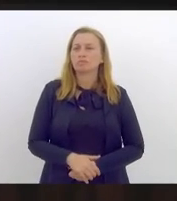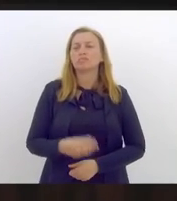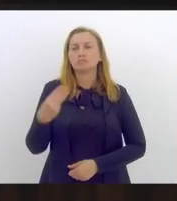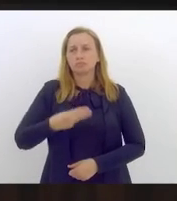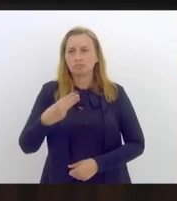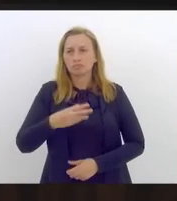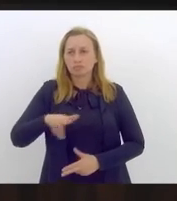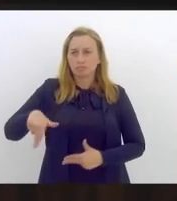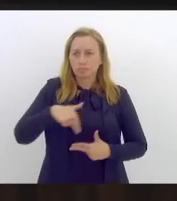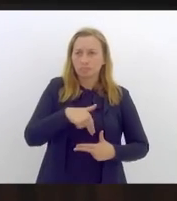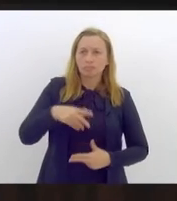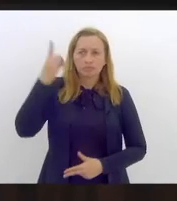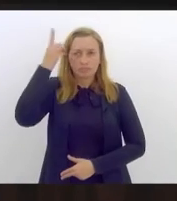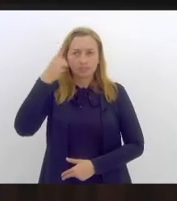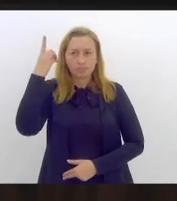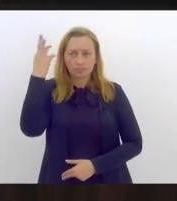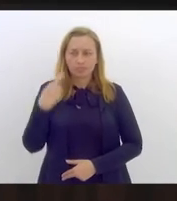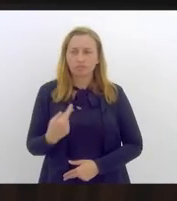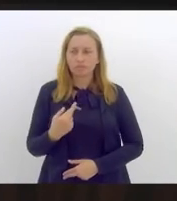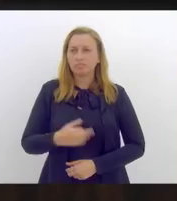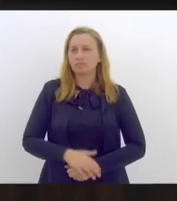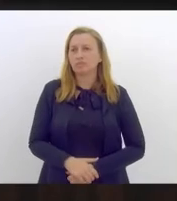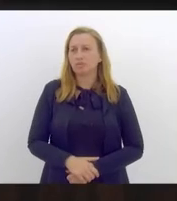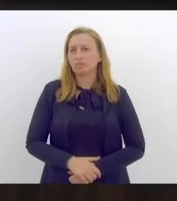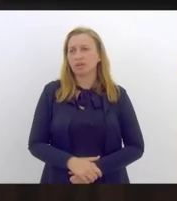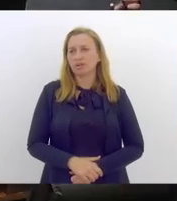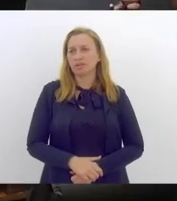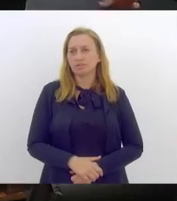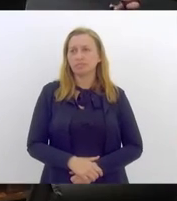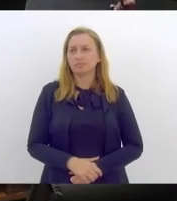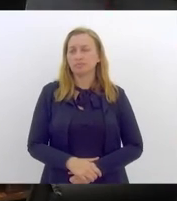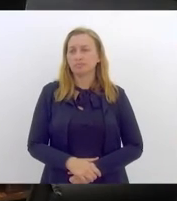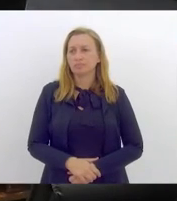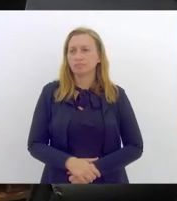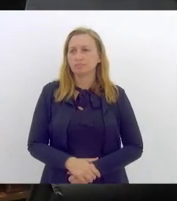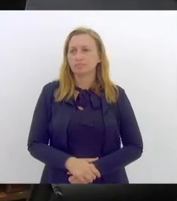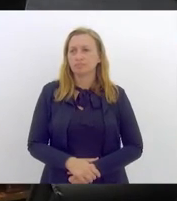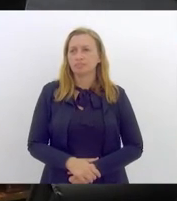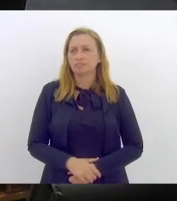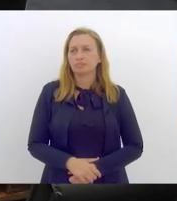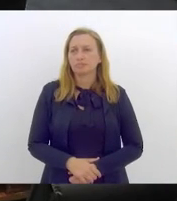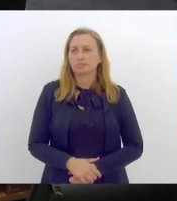terceiro orador inscrito é a nobre deputada Renata Souza.